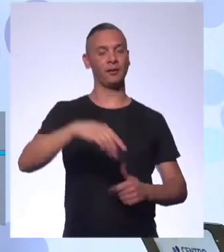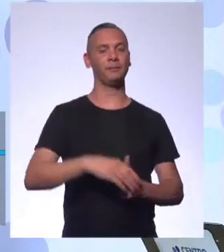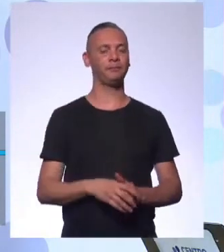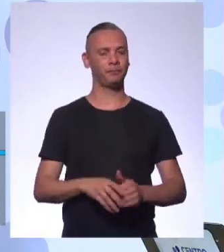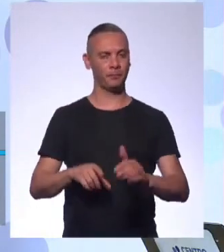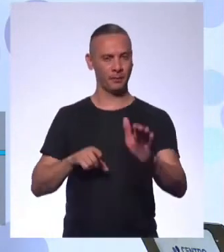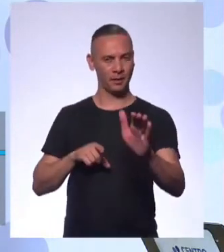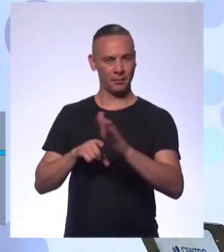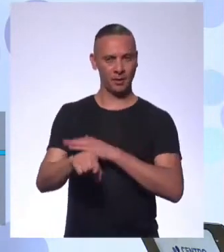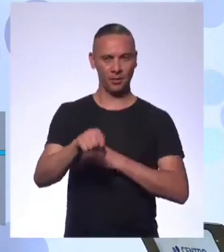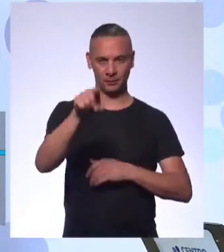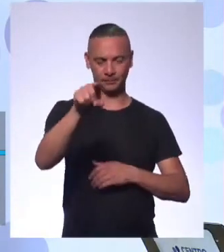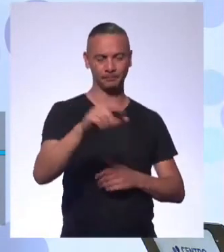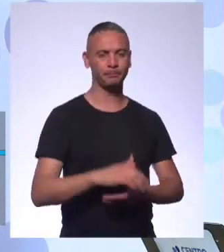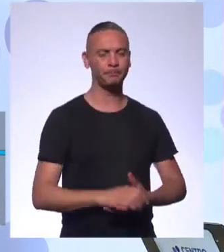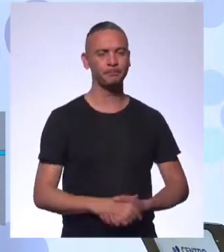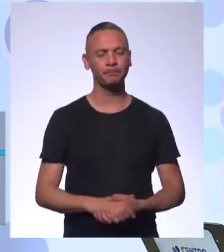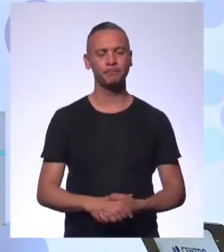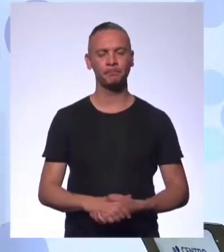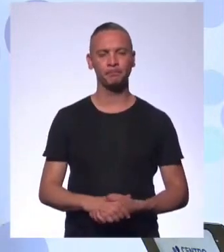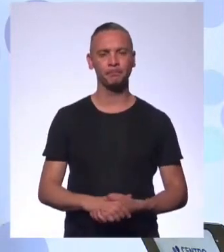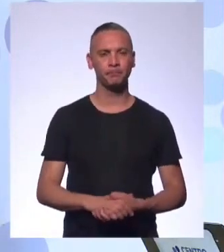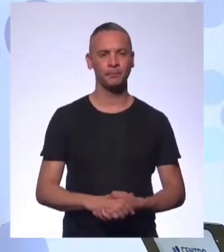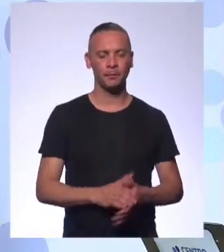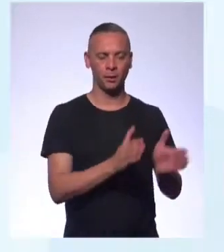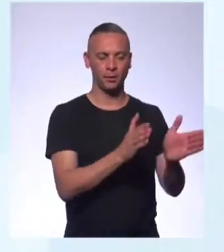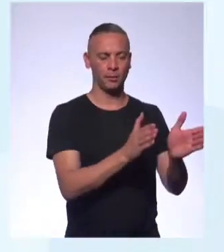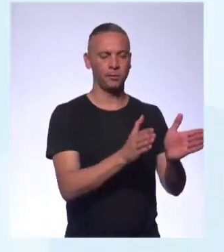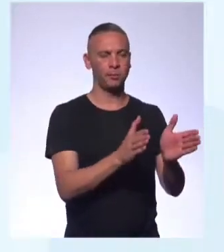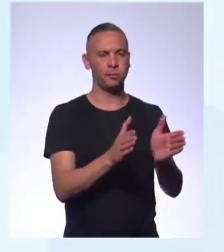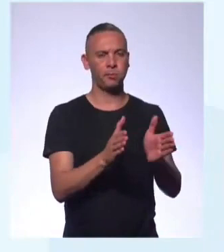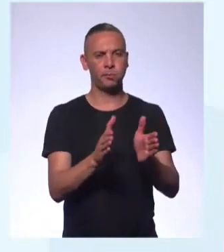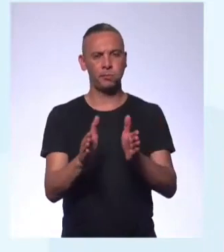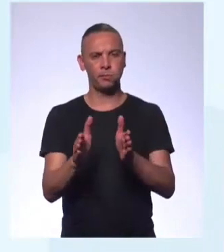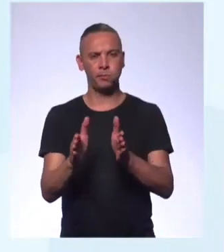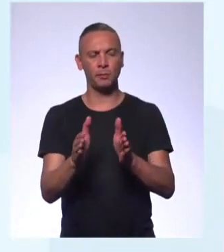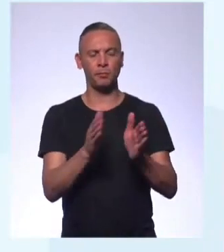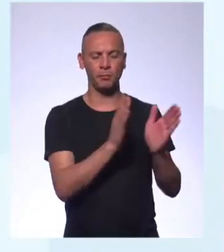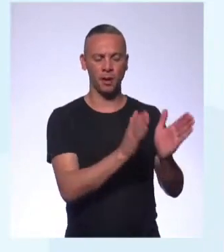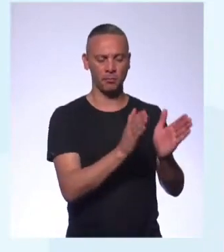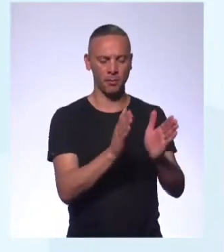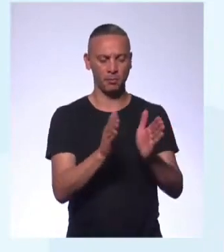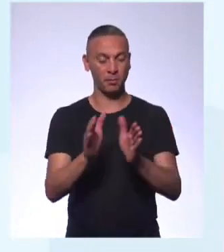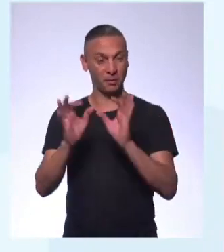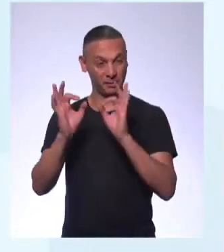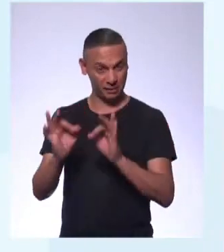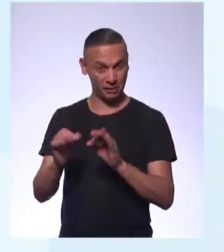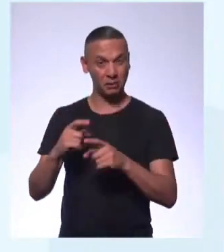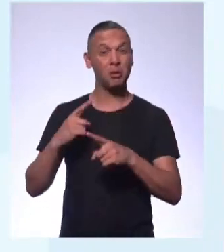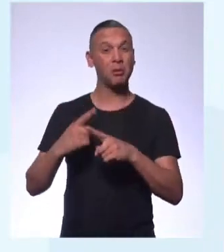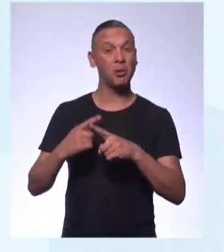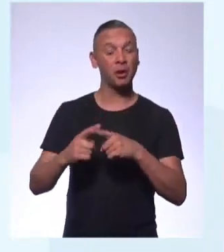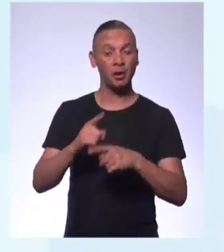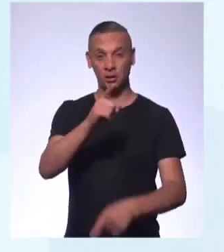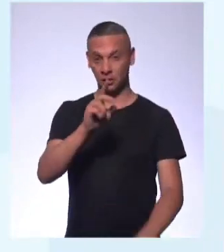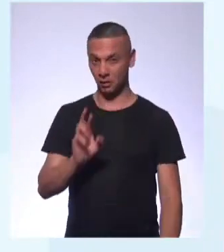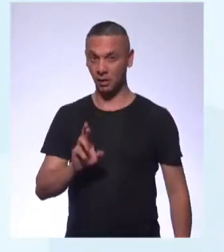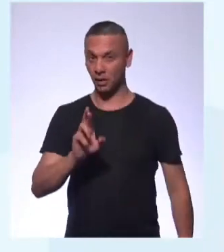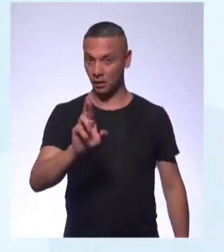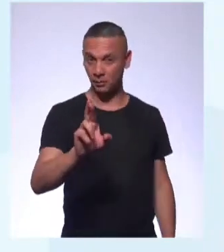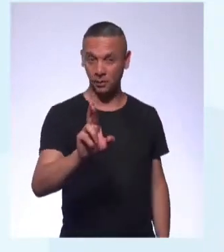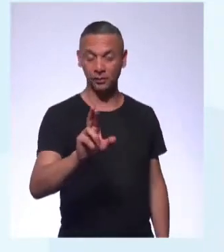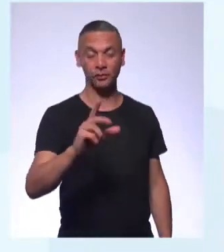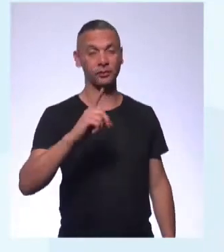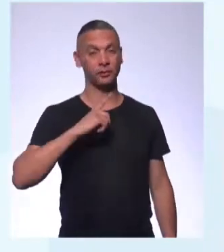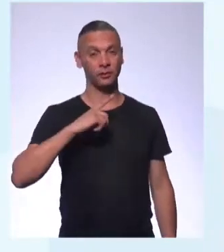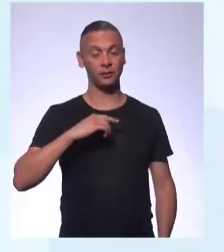pergunta que a gente desenvolve aqui. O tempo é cronológico? Por quê? Então, vamos lá. Respondo, a gente participa com vocês, mas